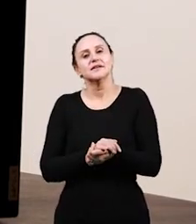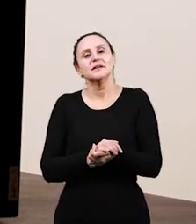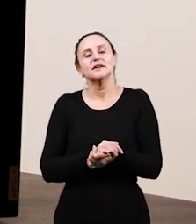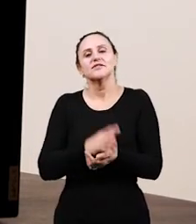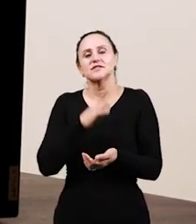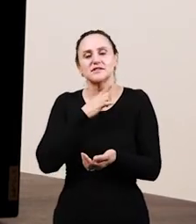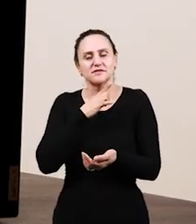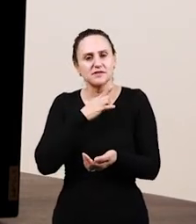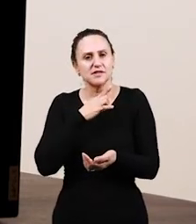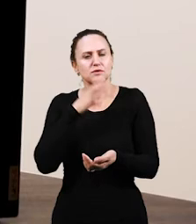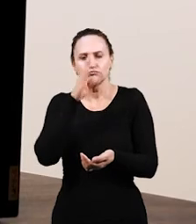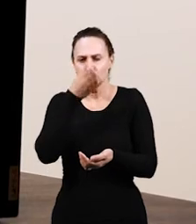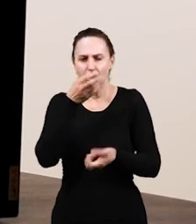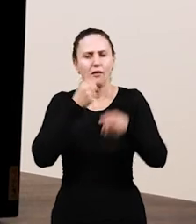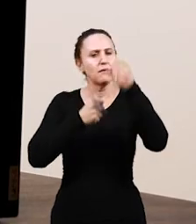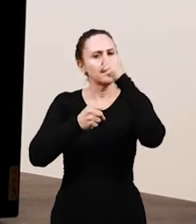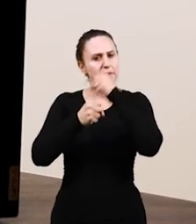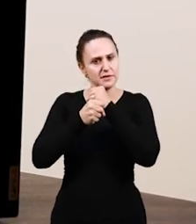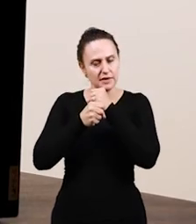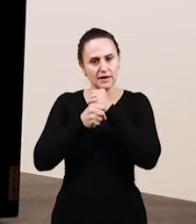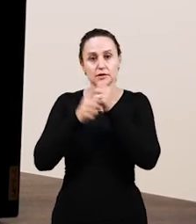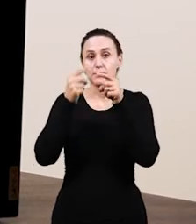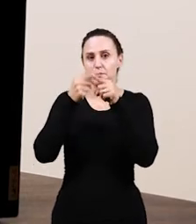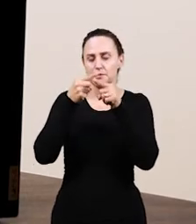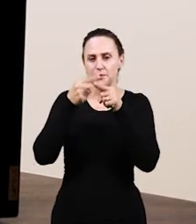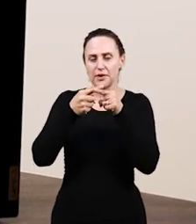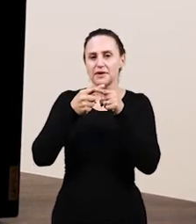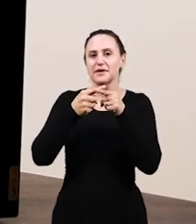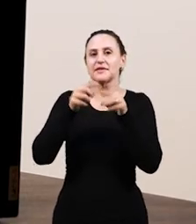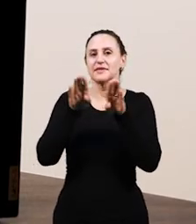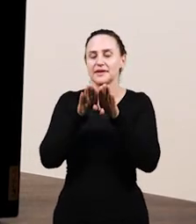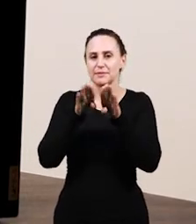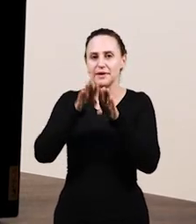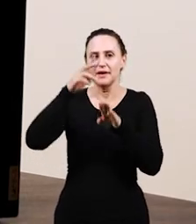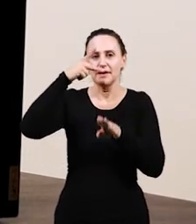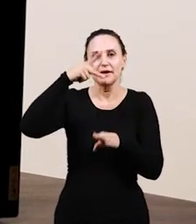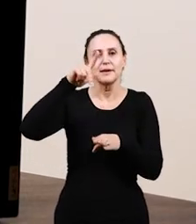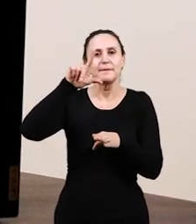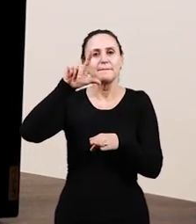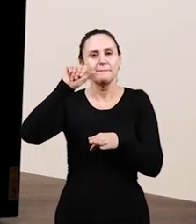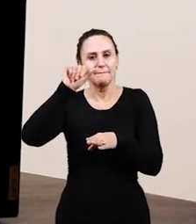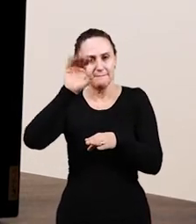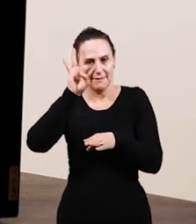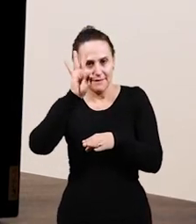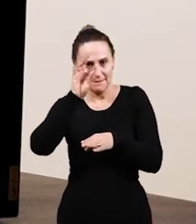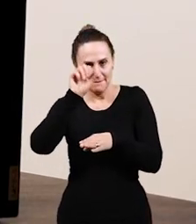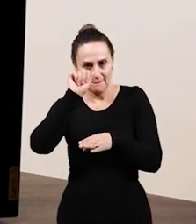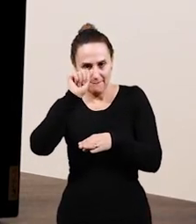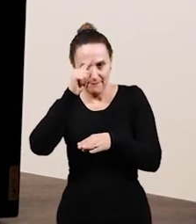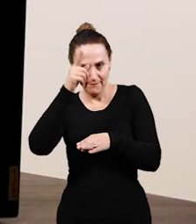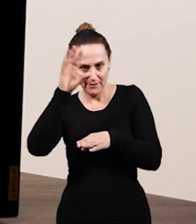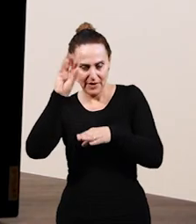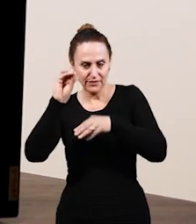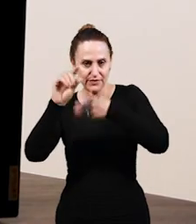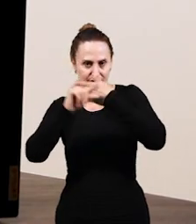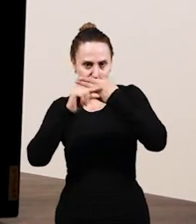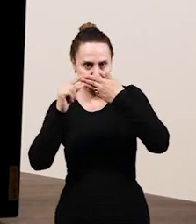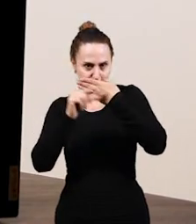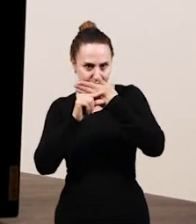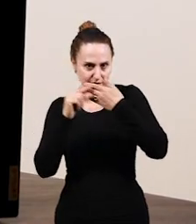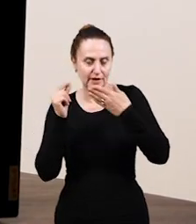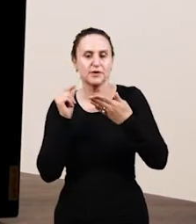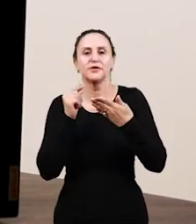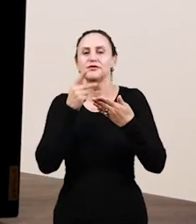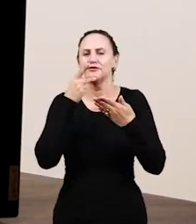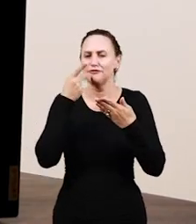vocês devem ter visto no ano passado que é Platão se debruçou sobre essa essa questão né na uma roupa